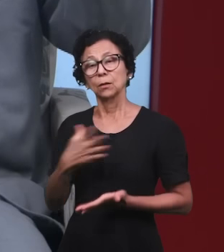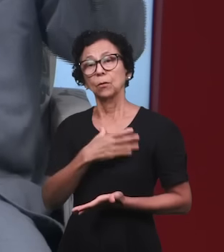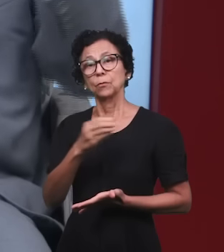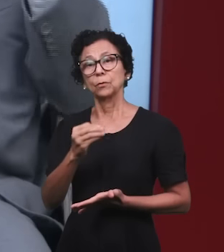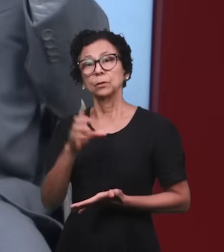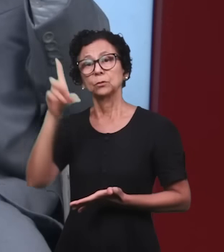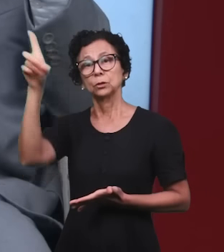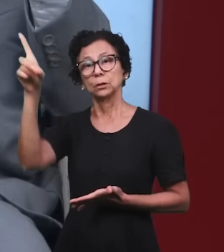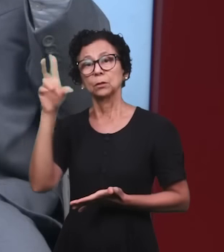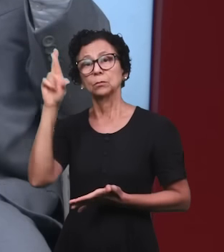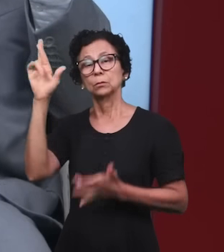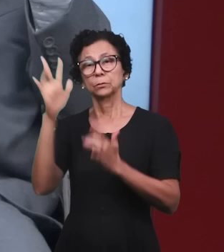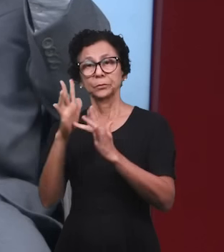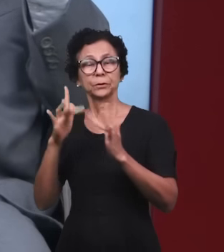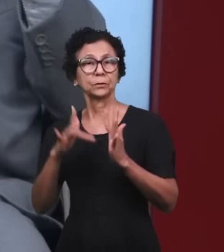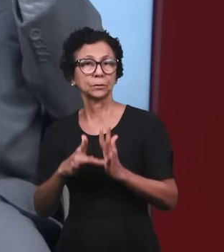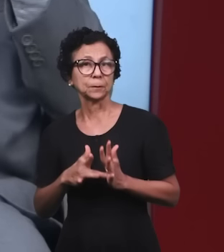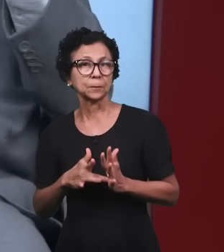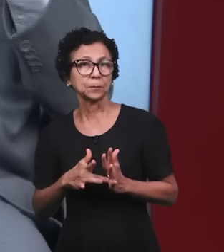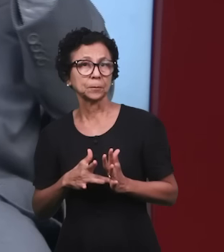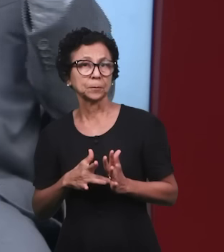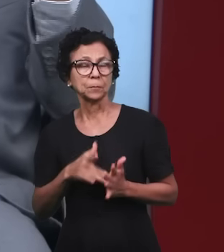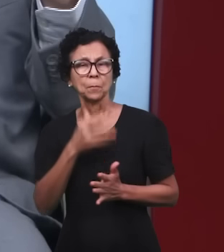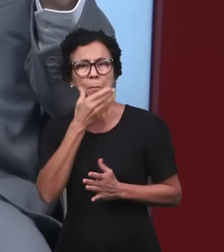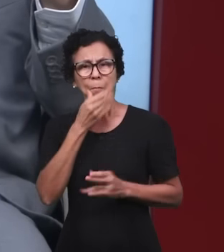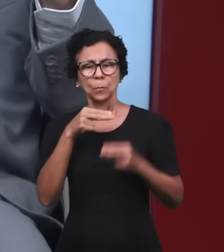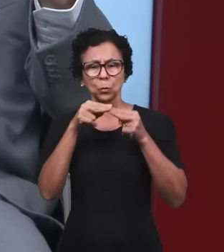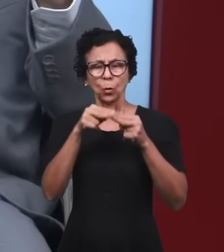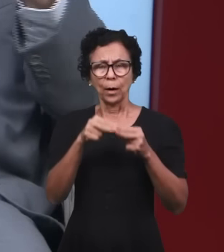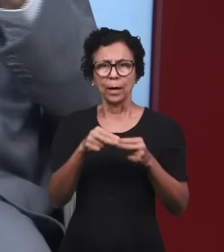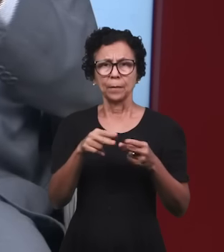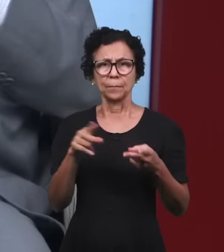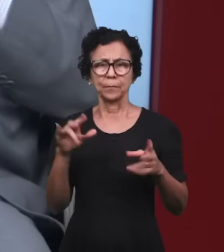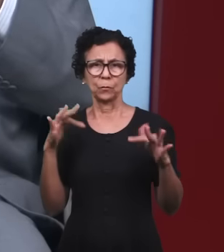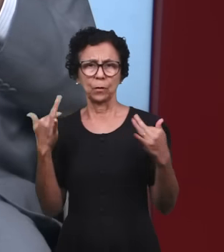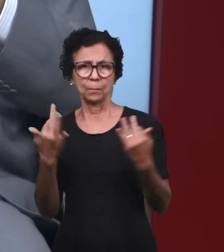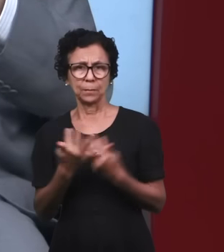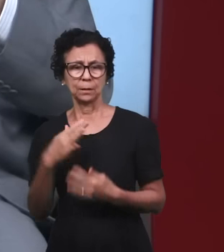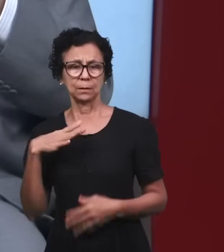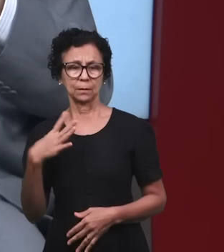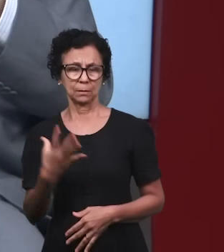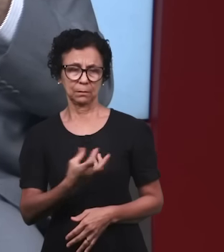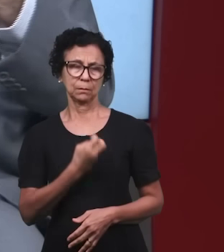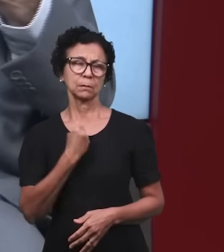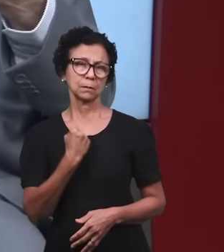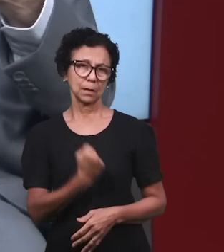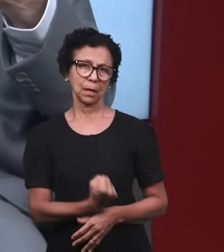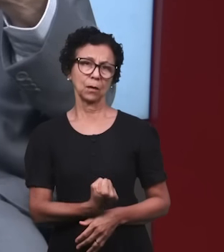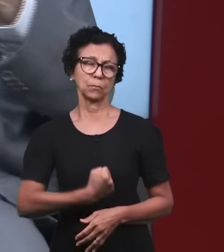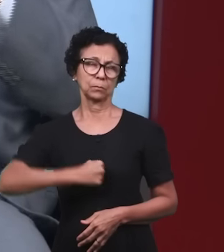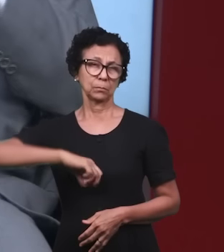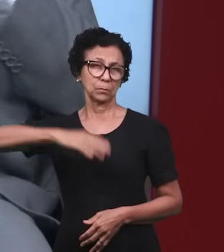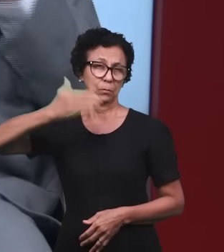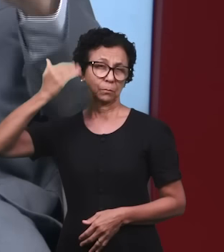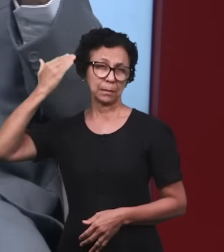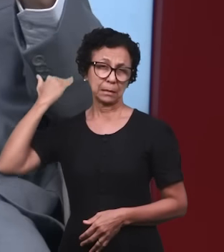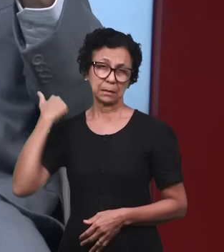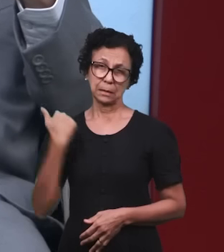Deus, o Senhor Jesus. Noé e sua família receberam a salvação quando o mundo de então